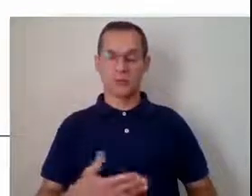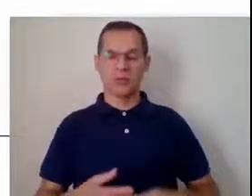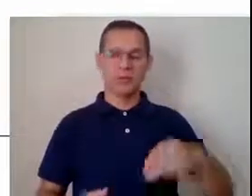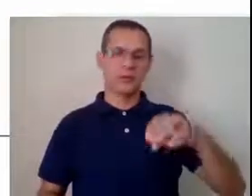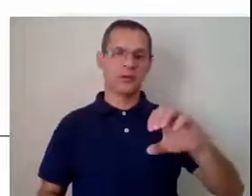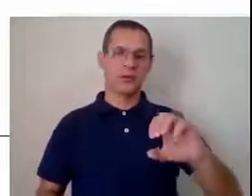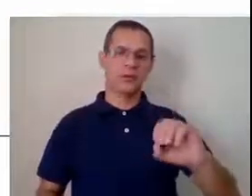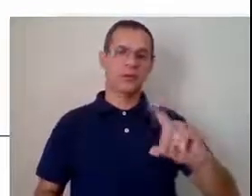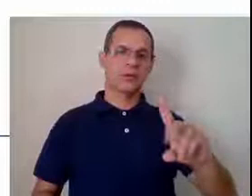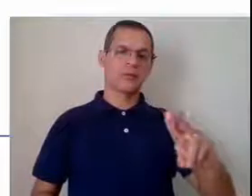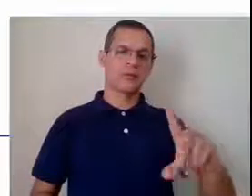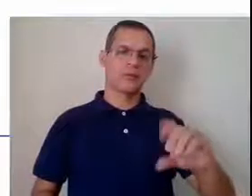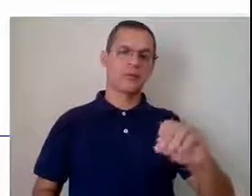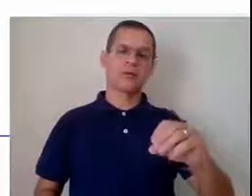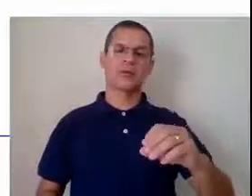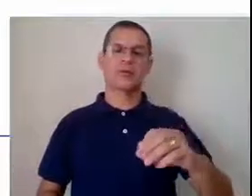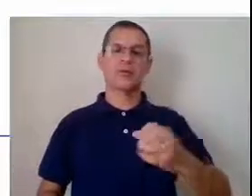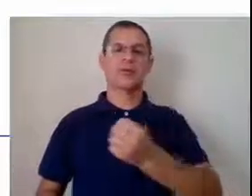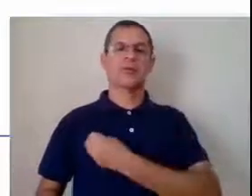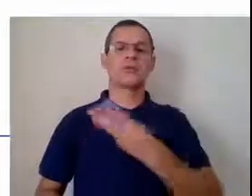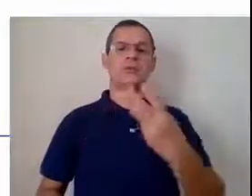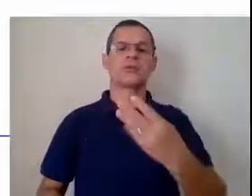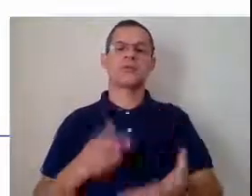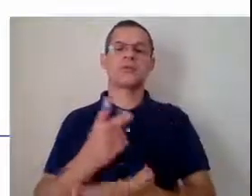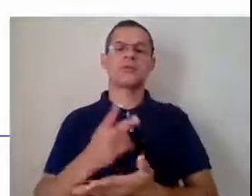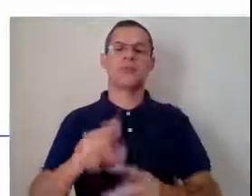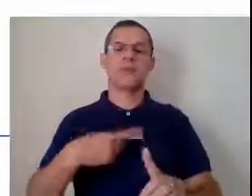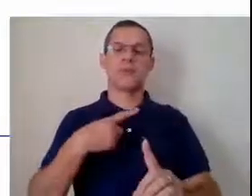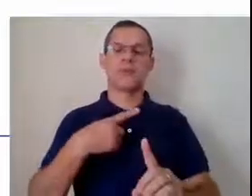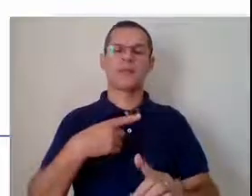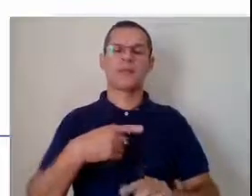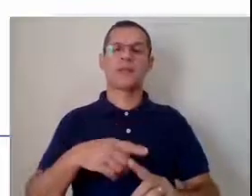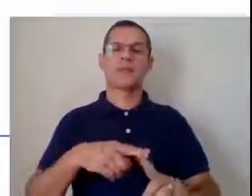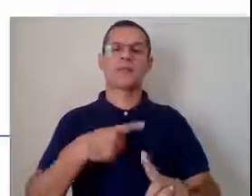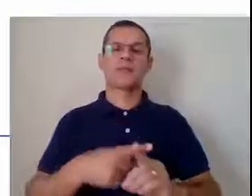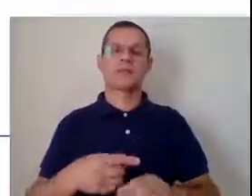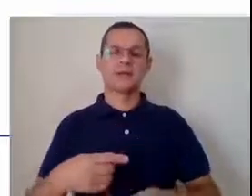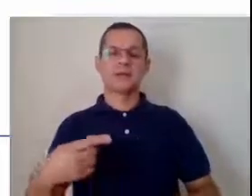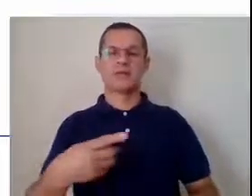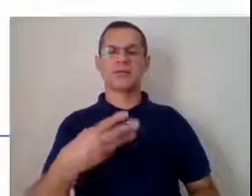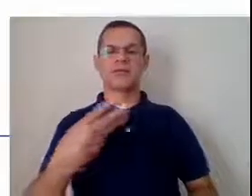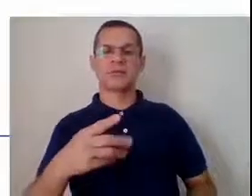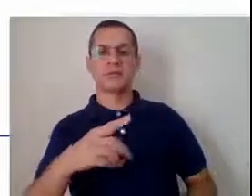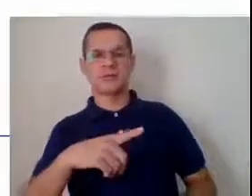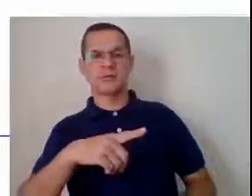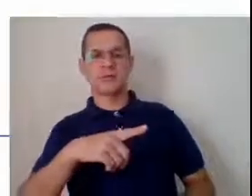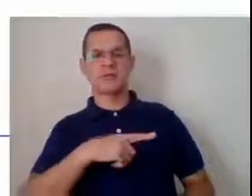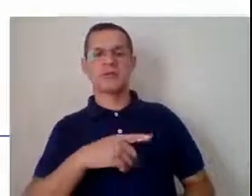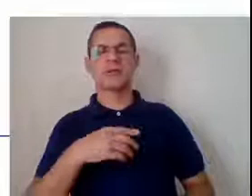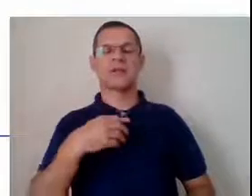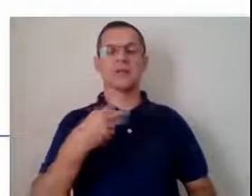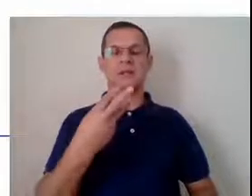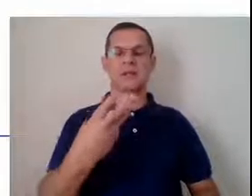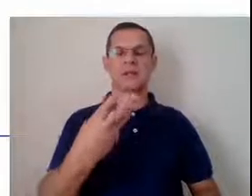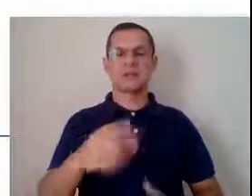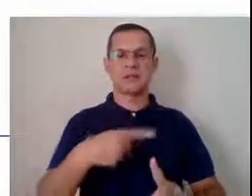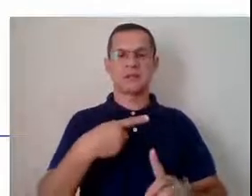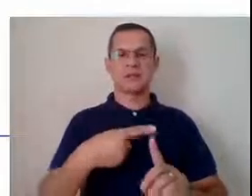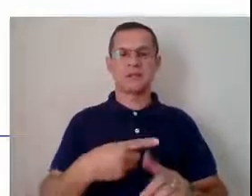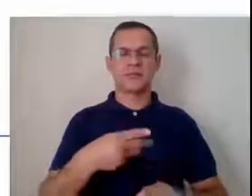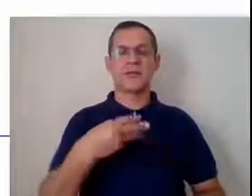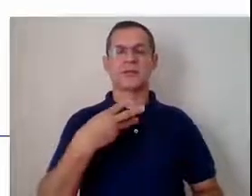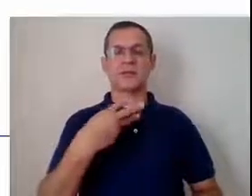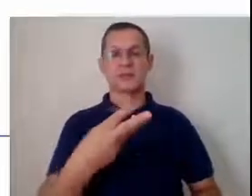módulo do número 3, que é ele mesmo, mais o módulo do número menos 3, ficaria 3 positivo, mais